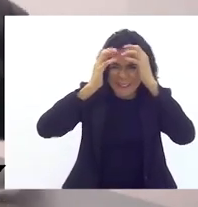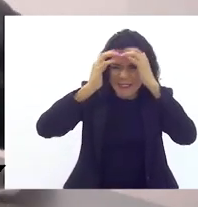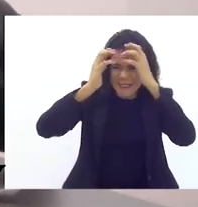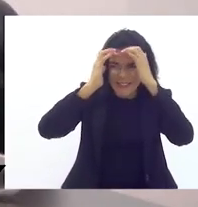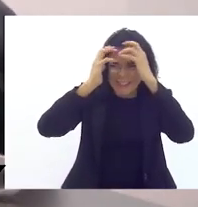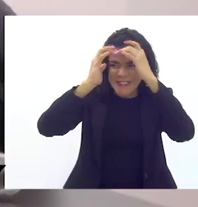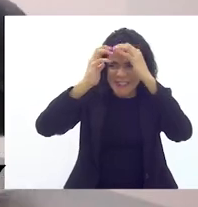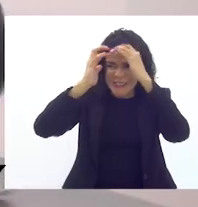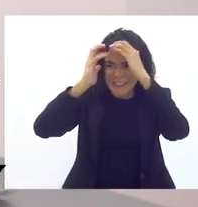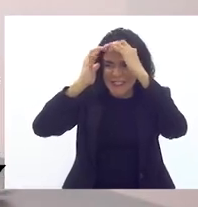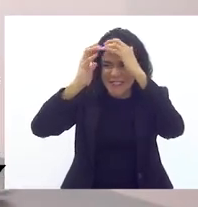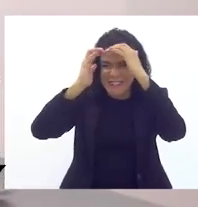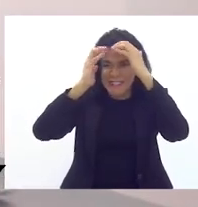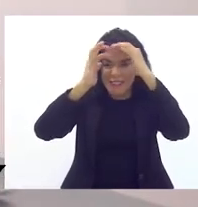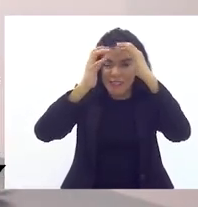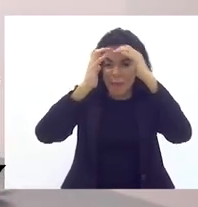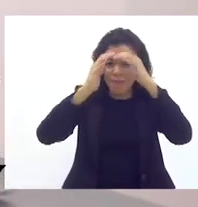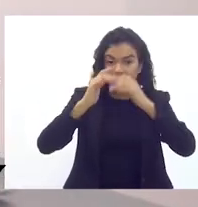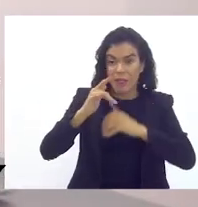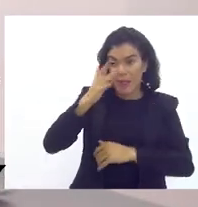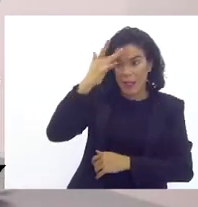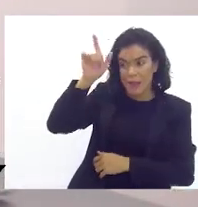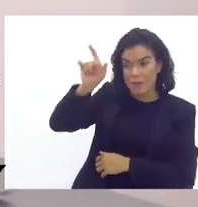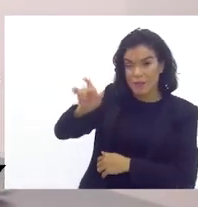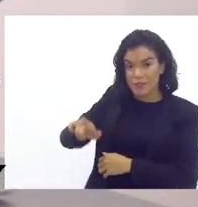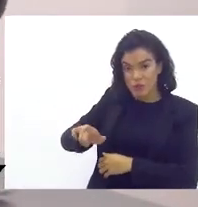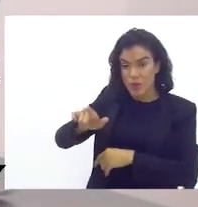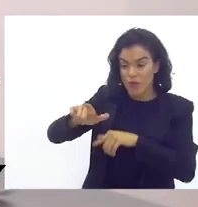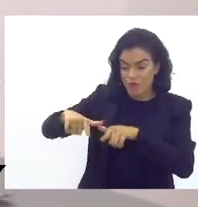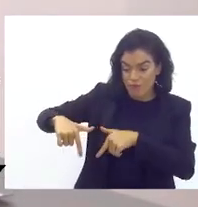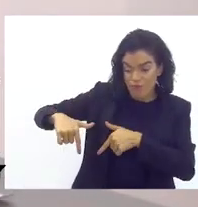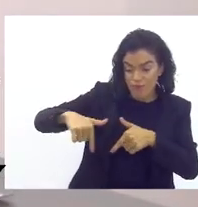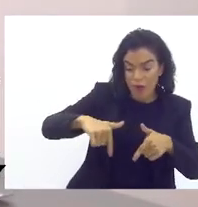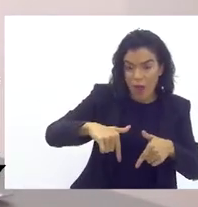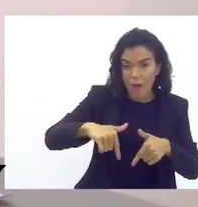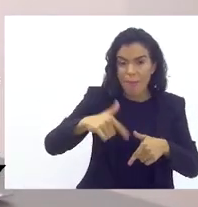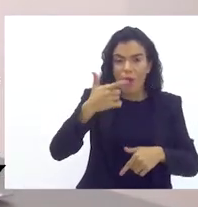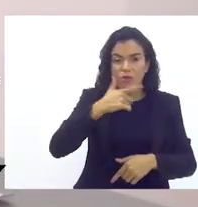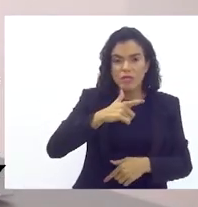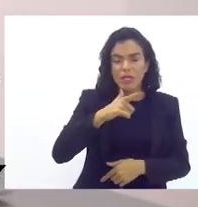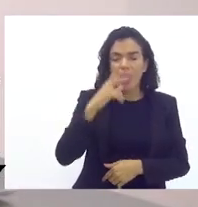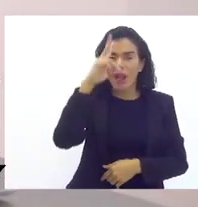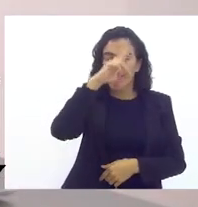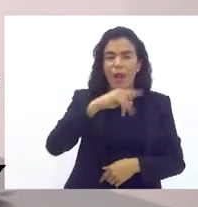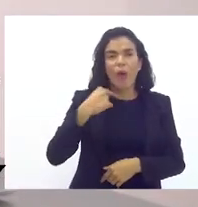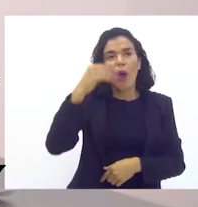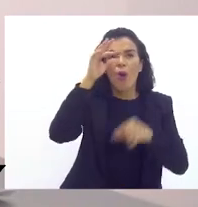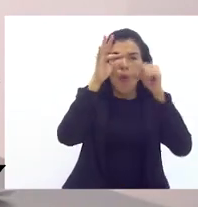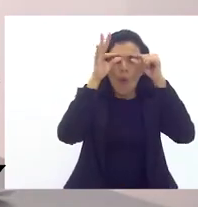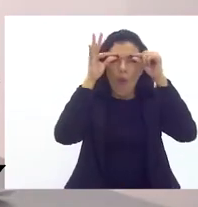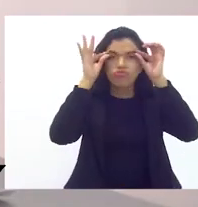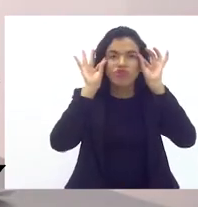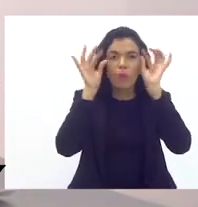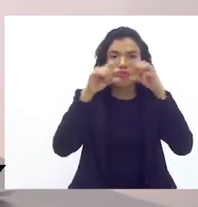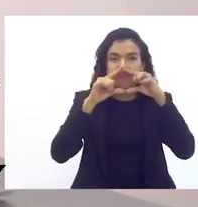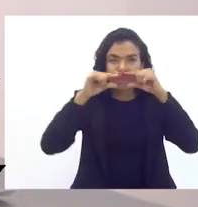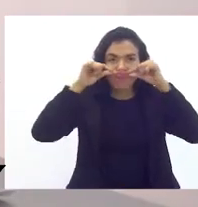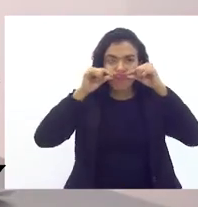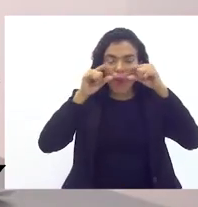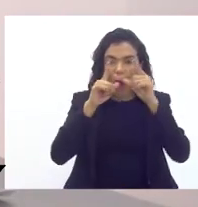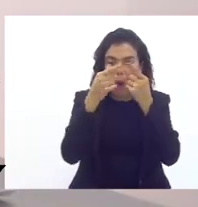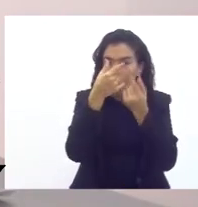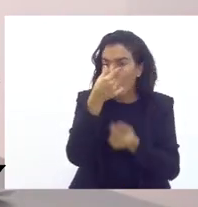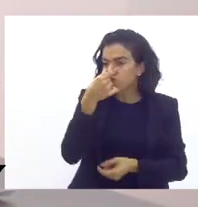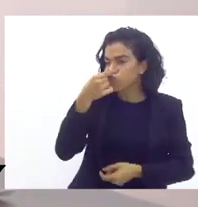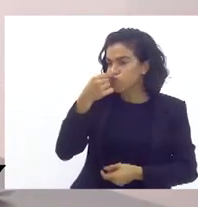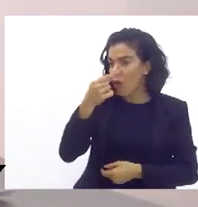cognitivo que o indivíduo faz para descrever uma pessoa é diferente do esforço cognitivo que ele faz